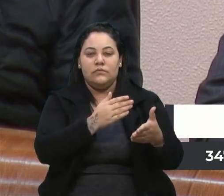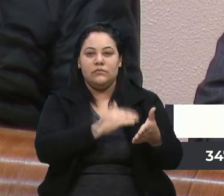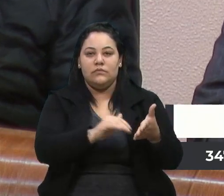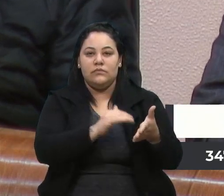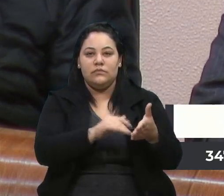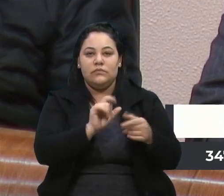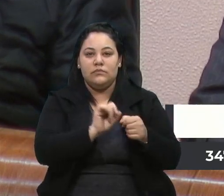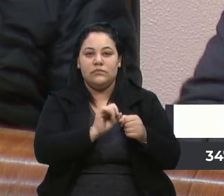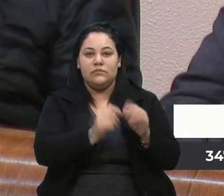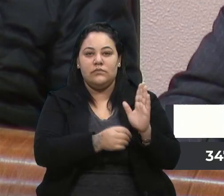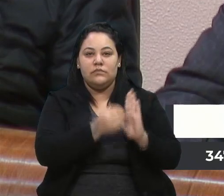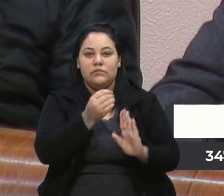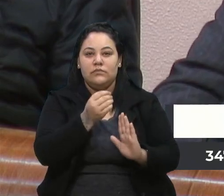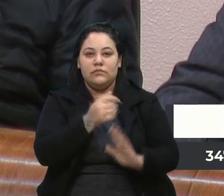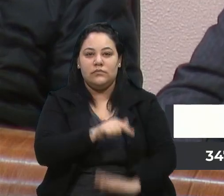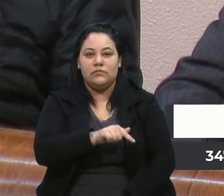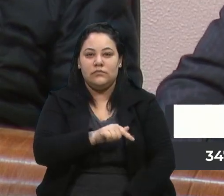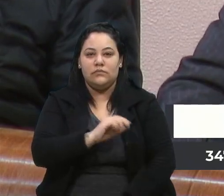número